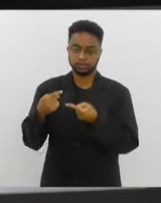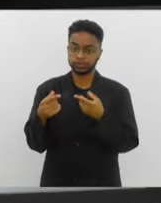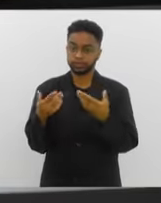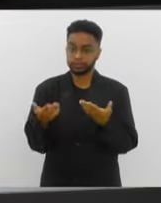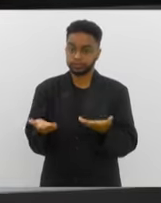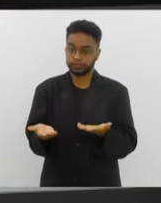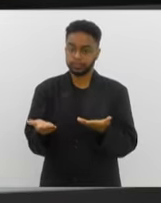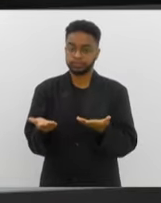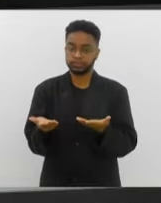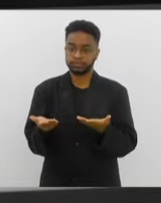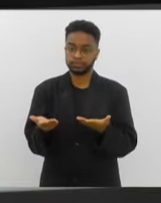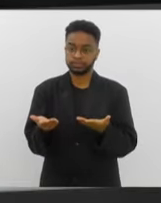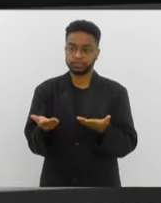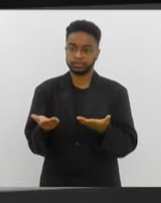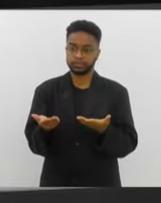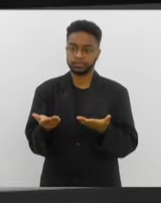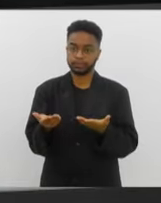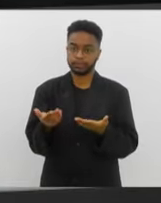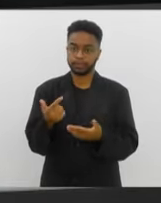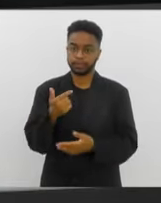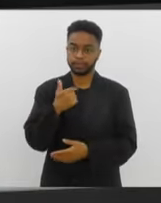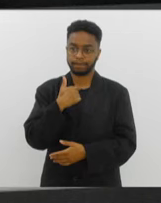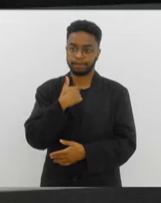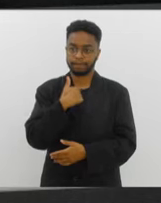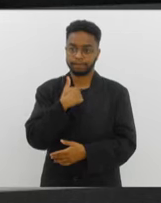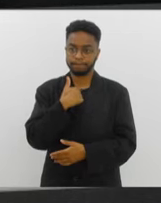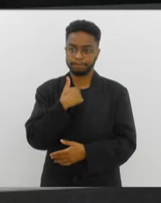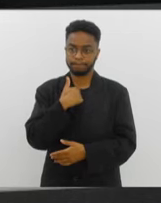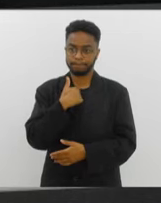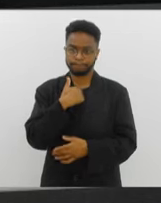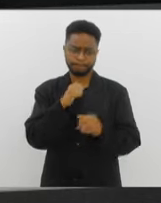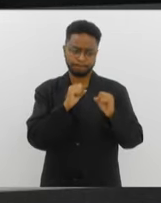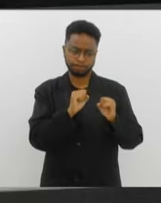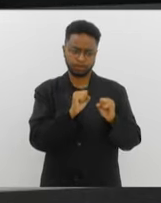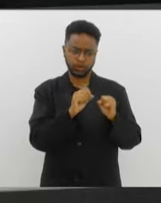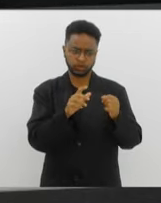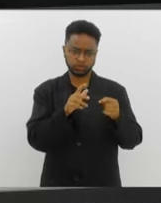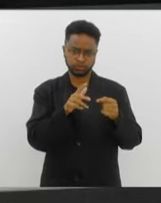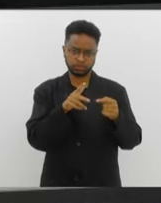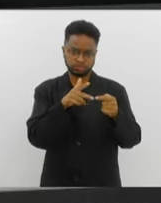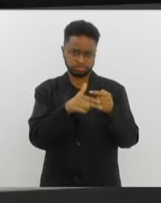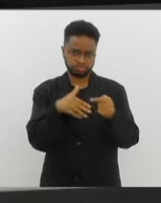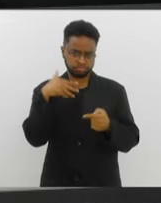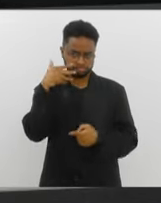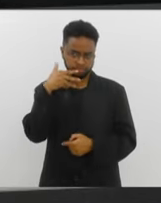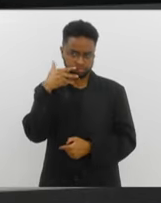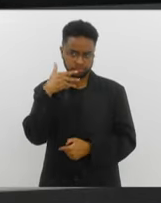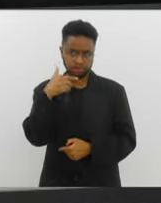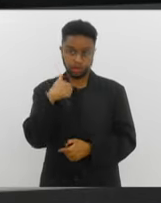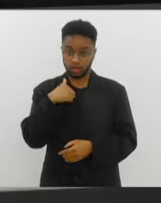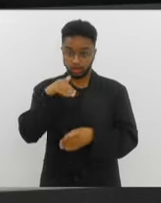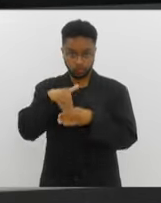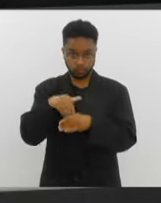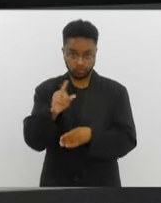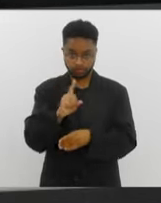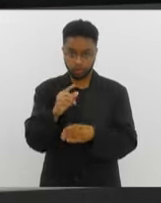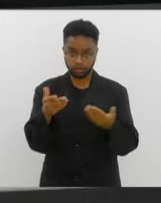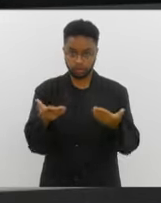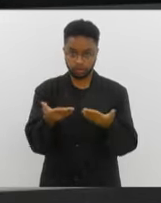Então, eu... Mas Vossa Excelência me concede uma apesar parte. De não ser votante no